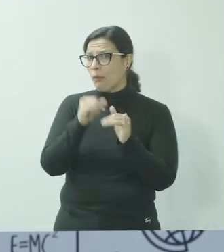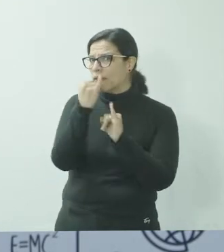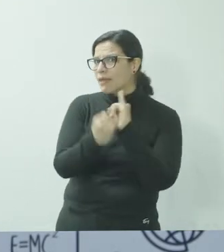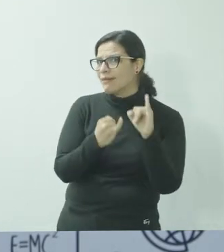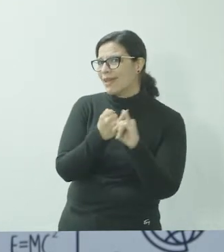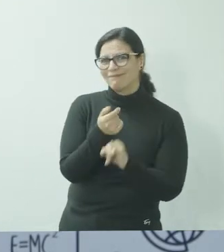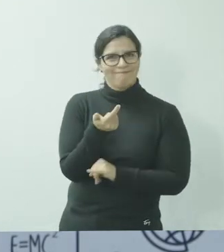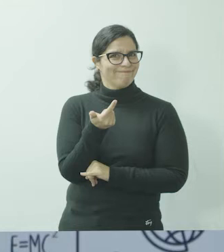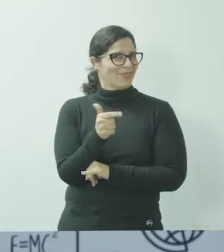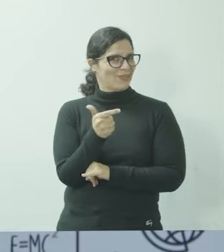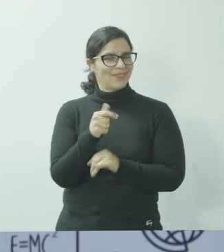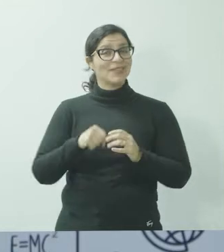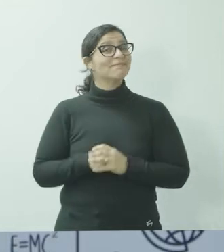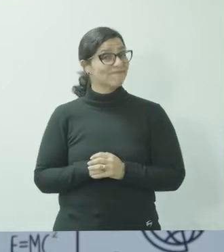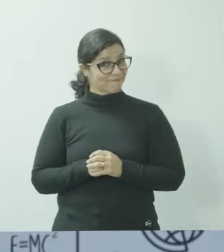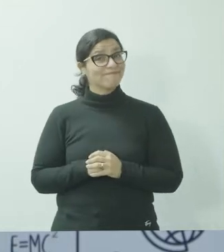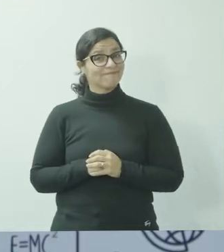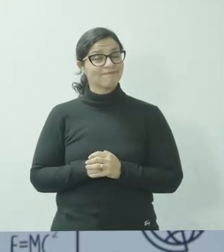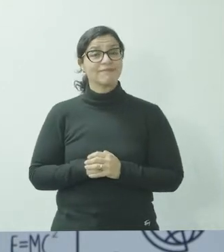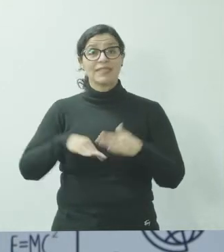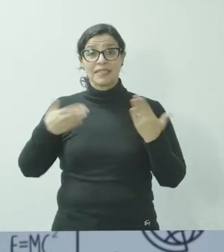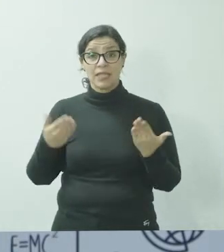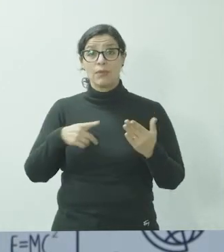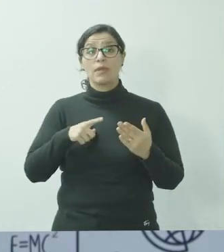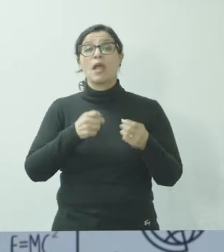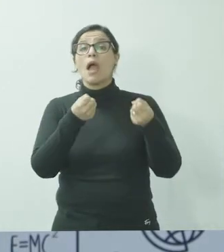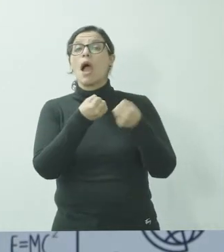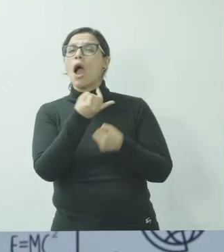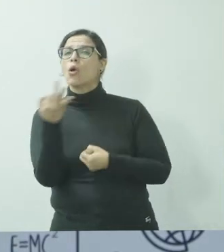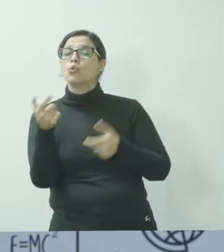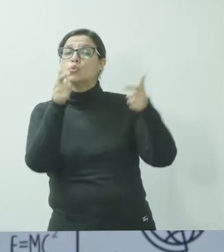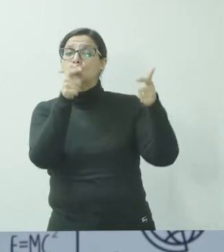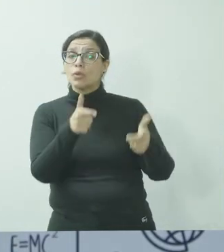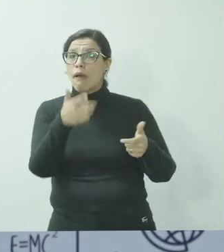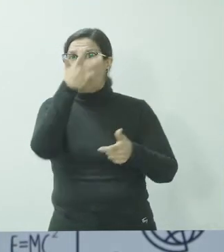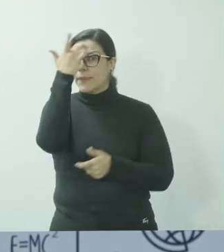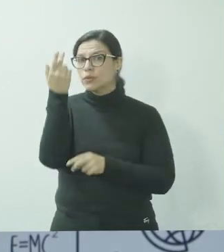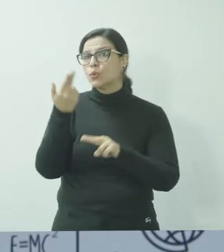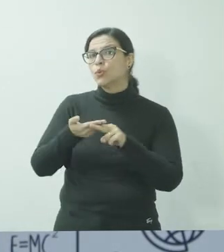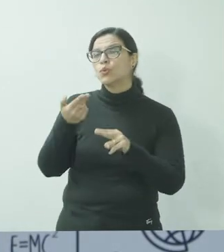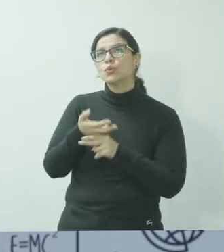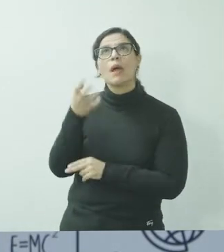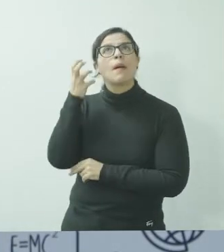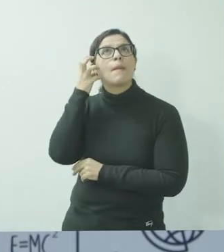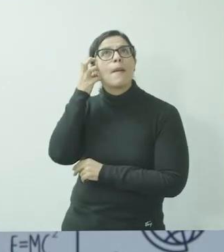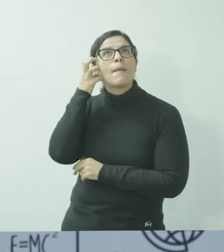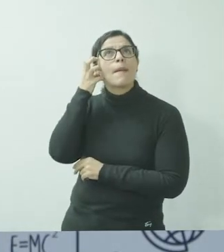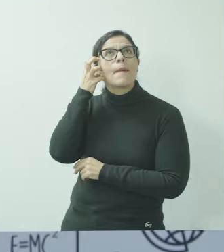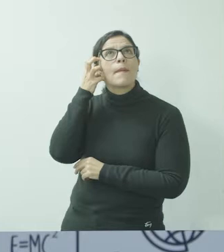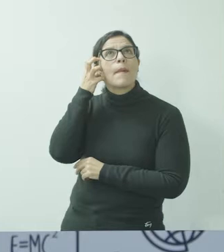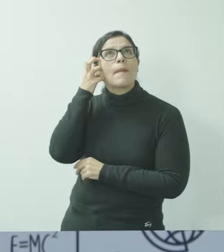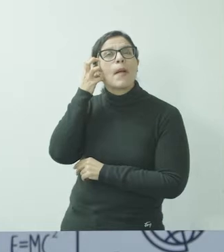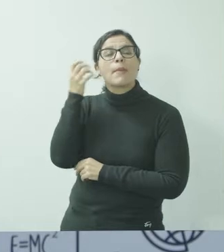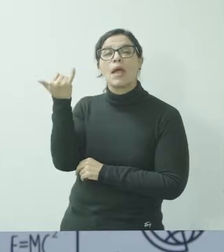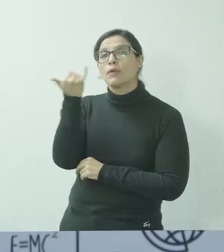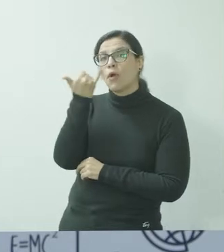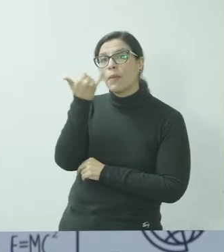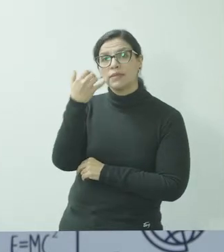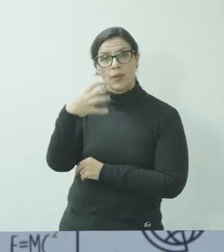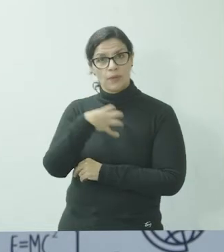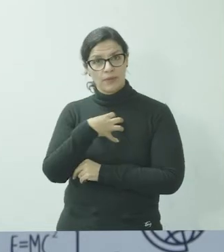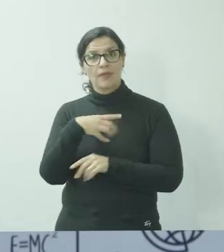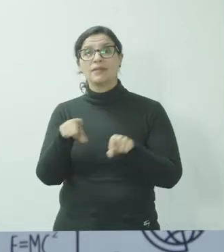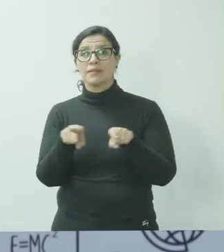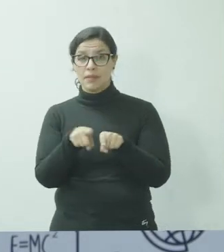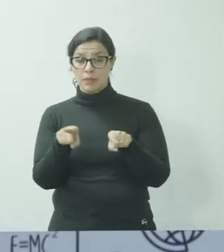internet então Eh nesses as pessoas utilizam ainda o rádio para ouvir informações